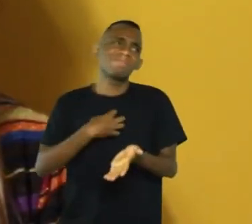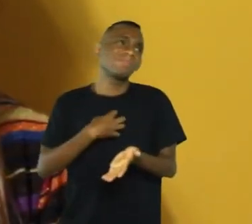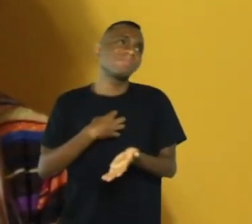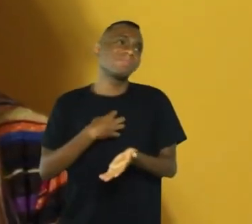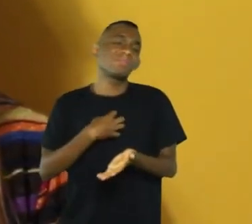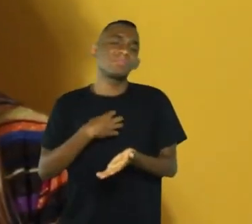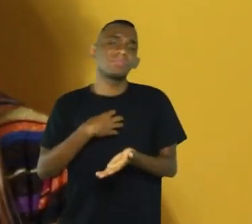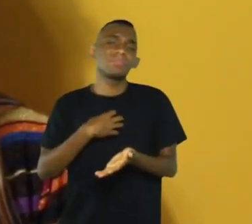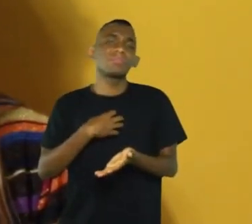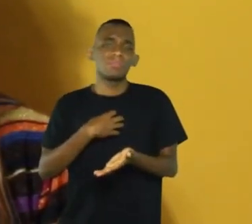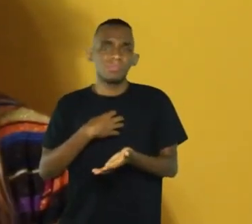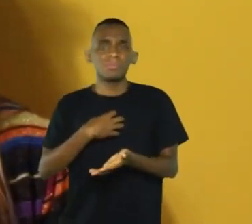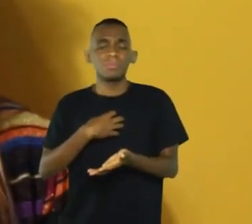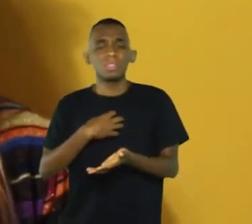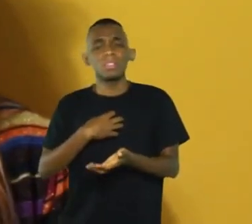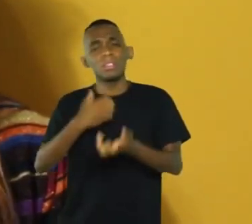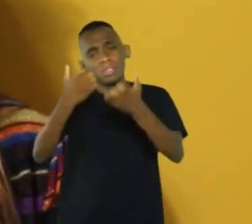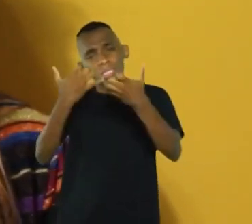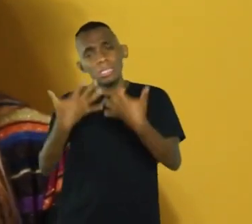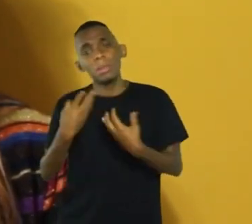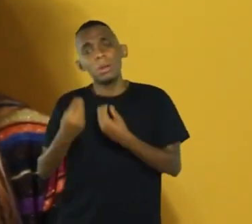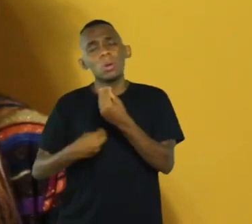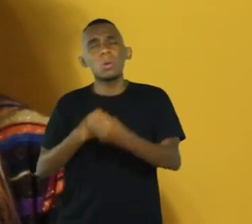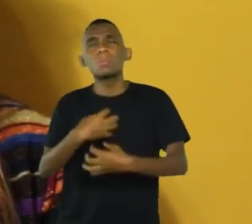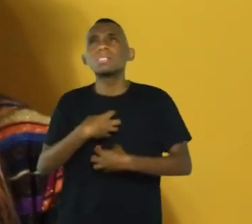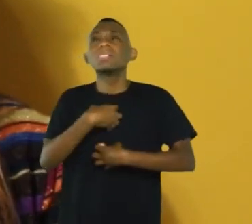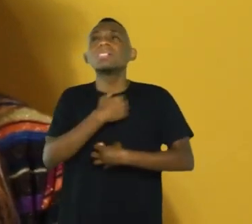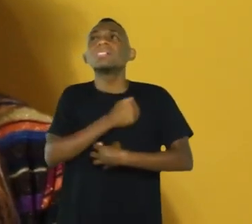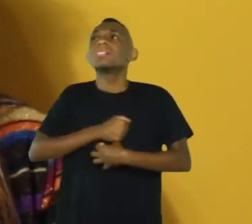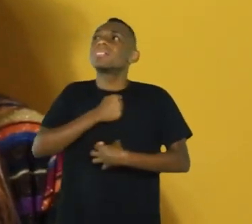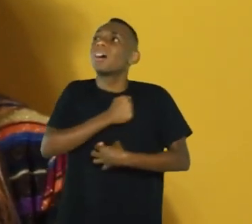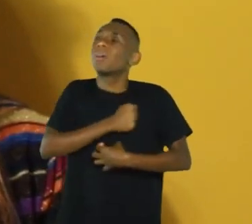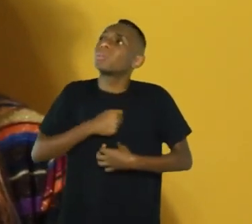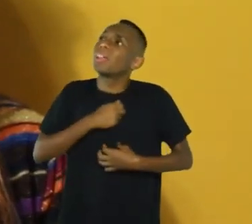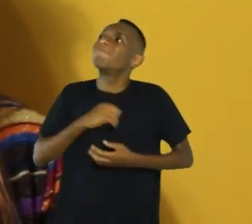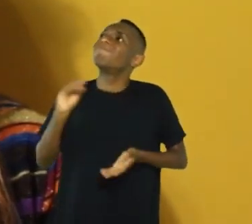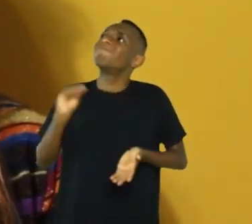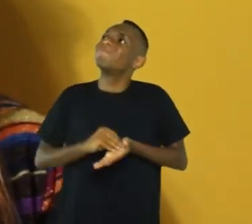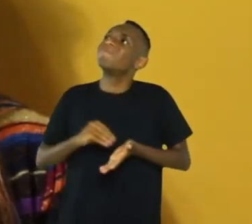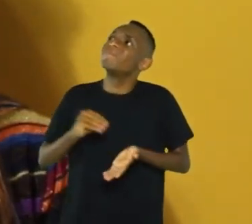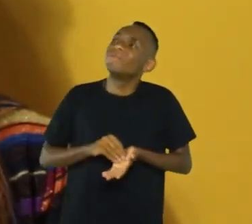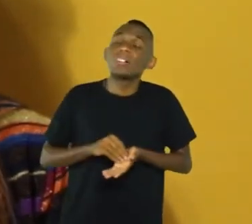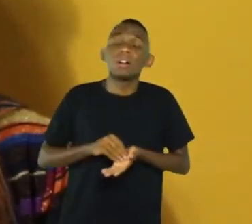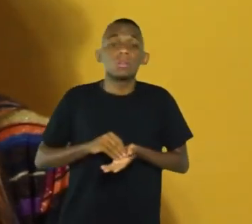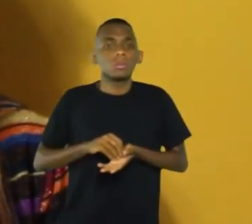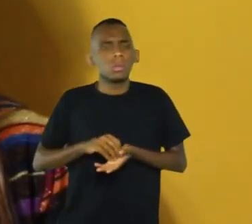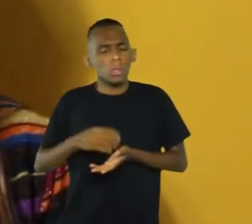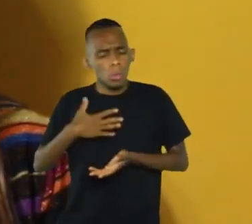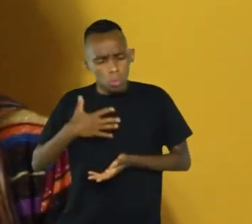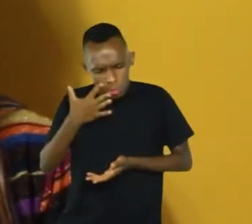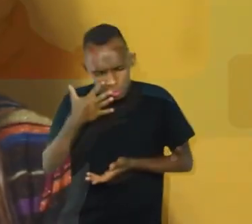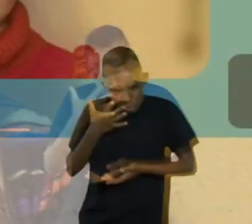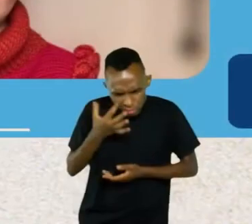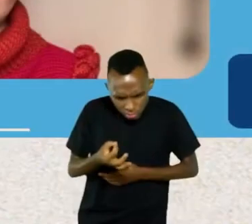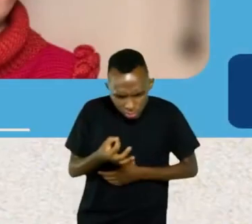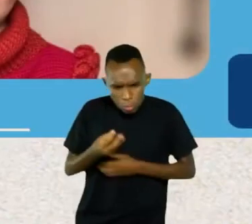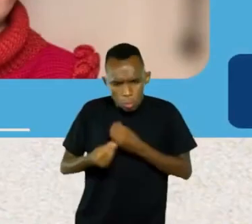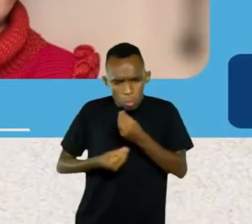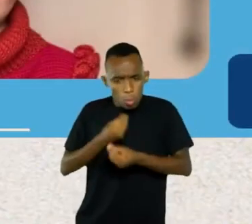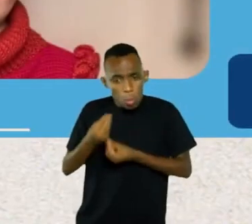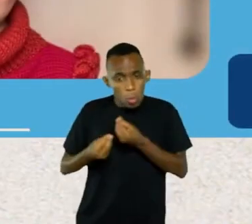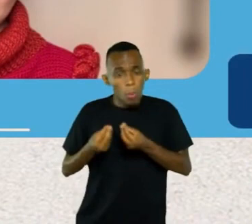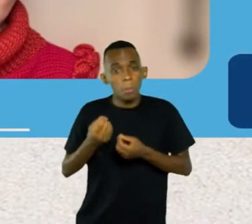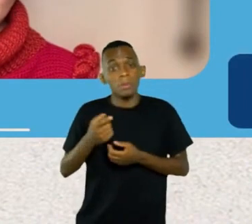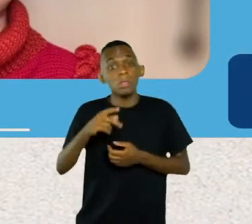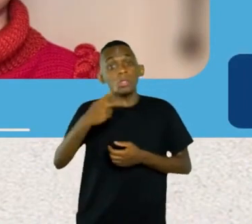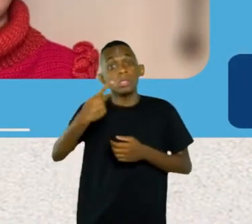ausência, né? E contar um pouquinho da sua experiência também. Sim, É, e me chamou a atenção a forma como que seu pai lidou com a ausência da sua